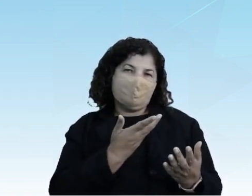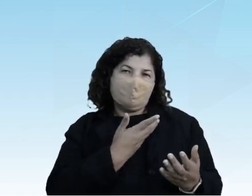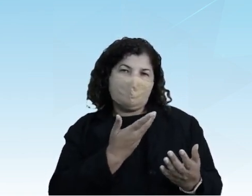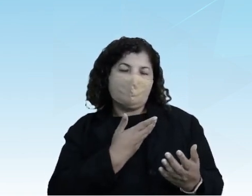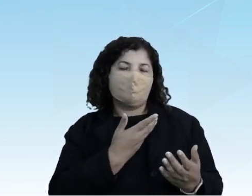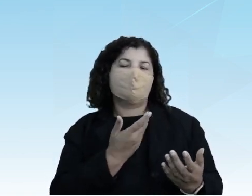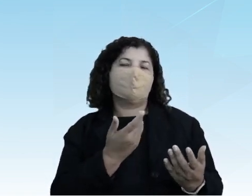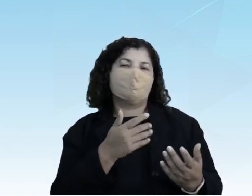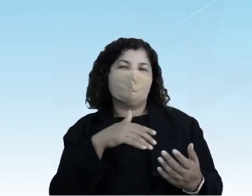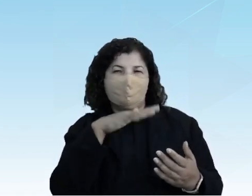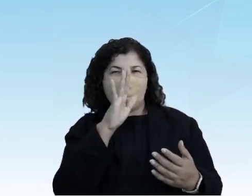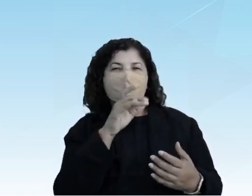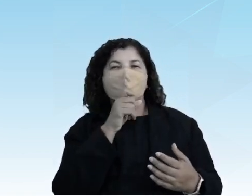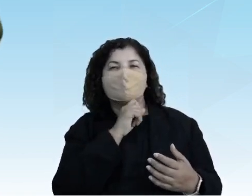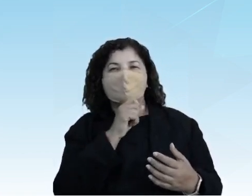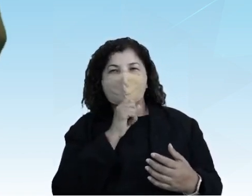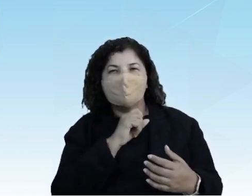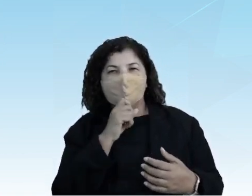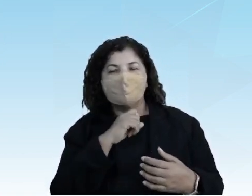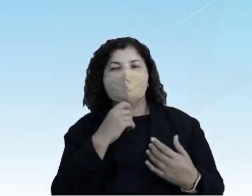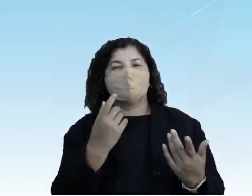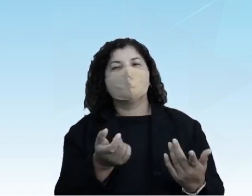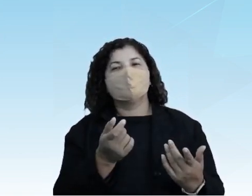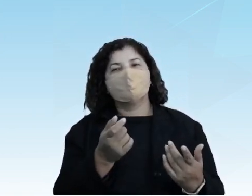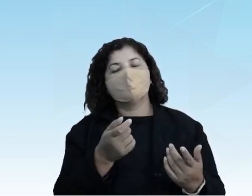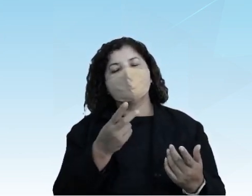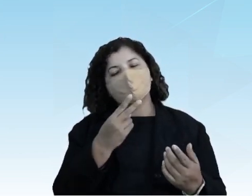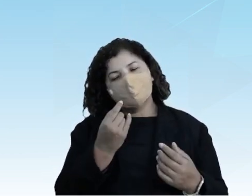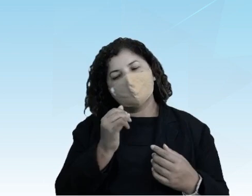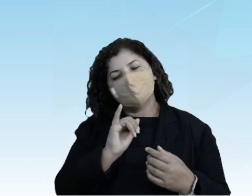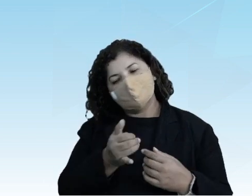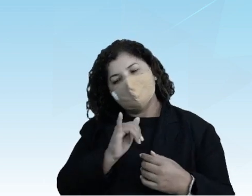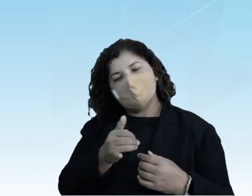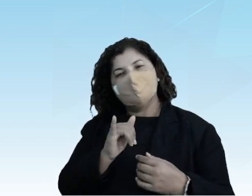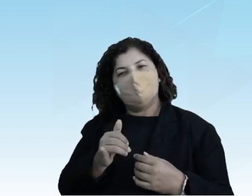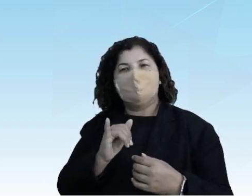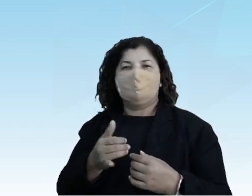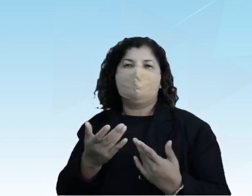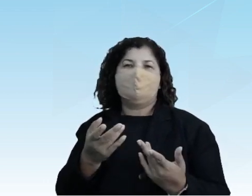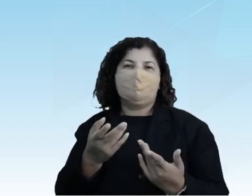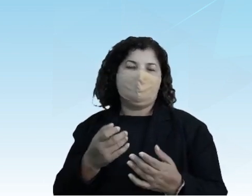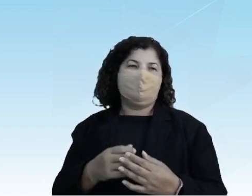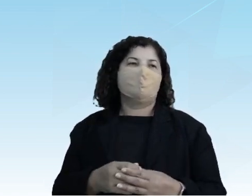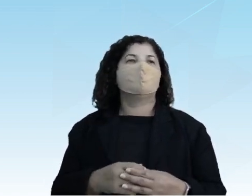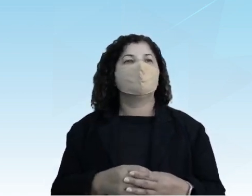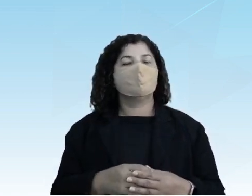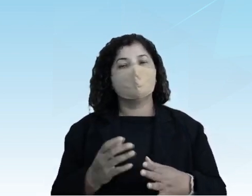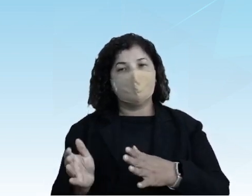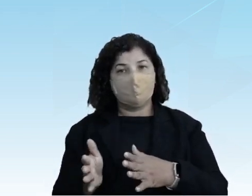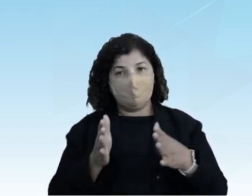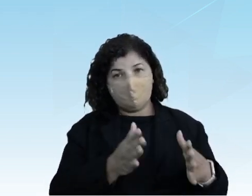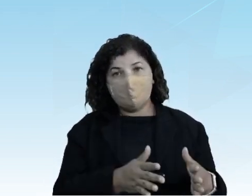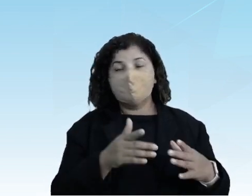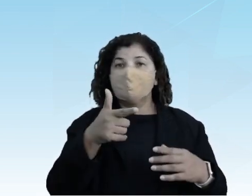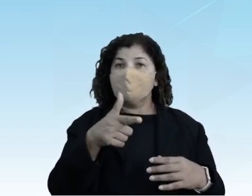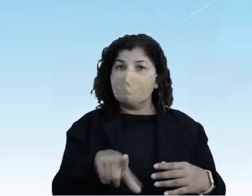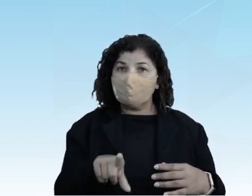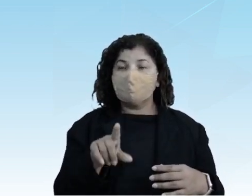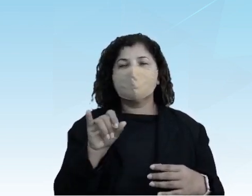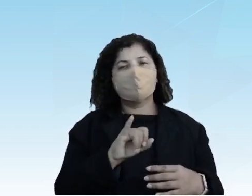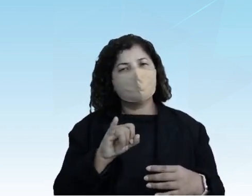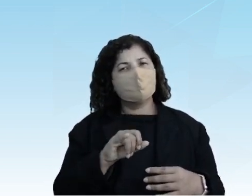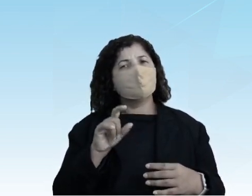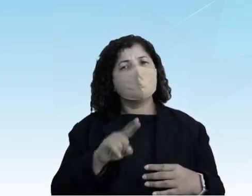mais velhos, né? Então, eles vão dar o depoimento a vocês. Outro ponto interessante, os fatos históricos se constituem